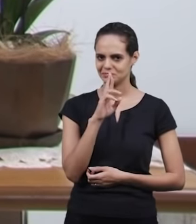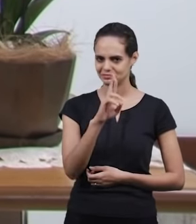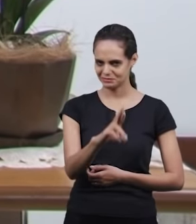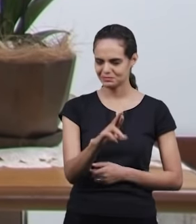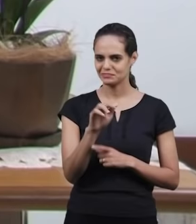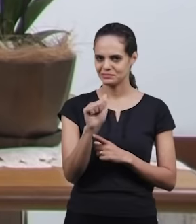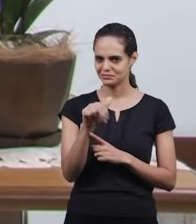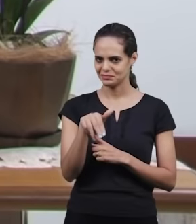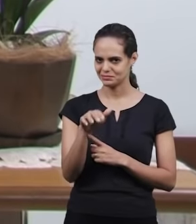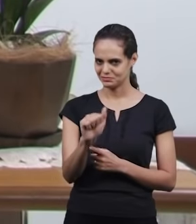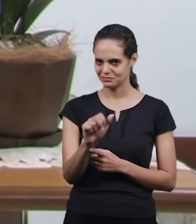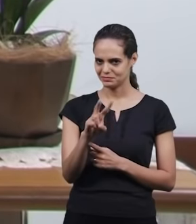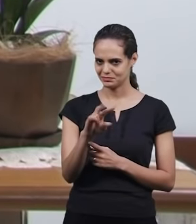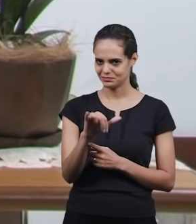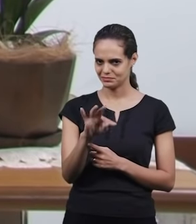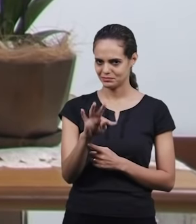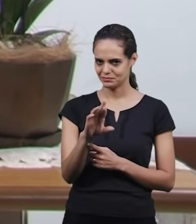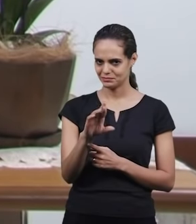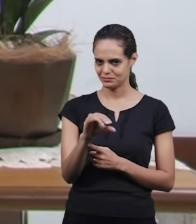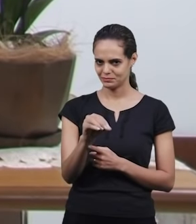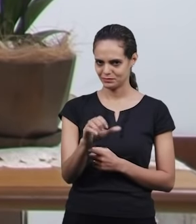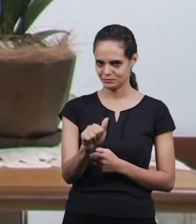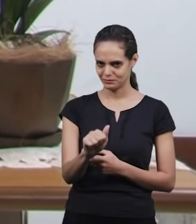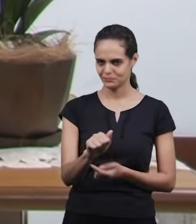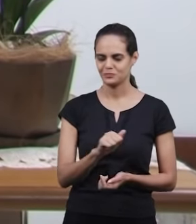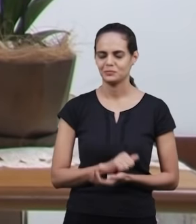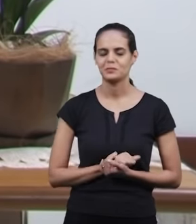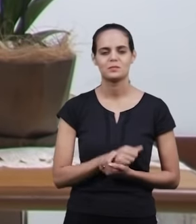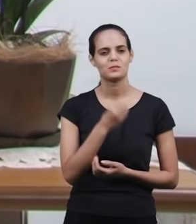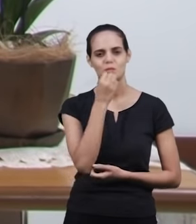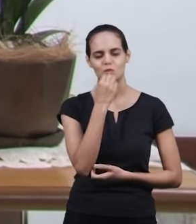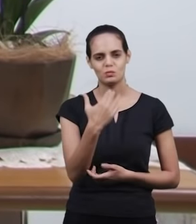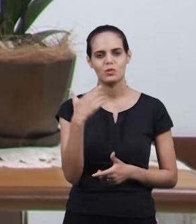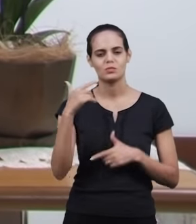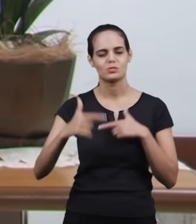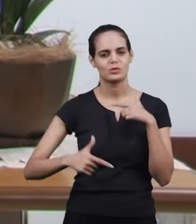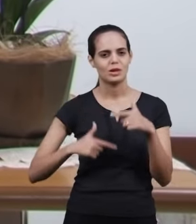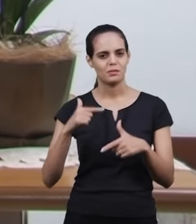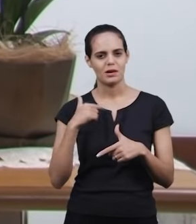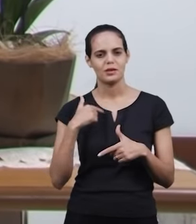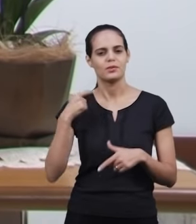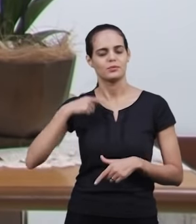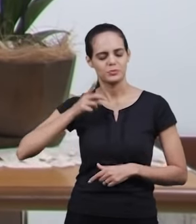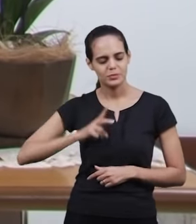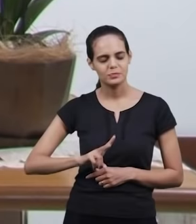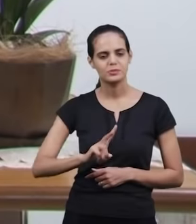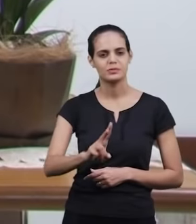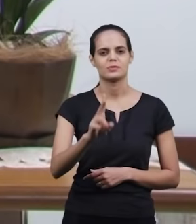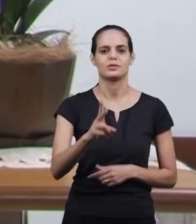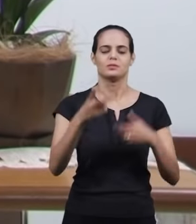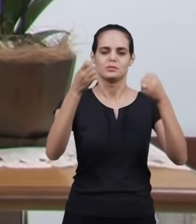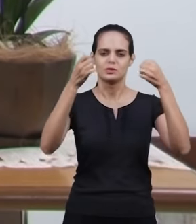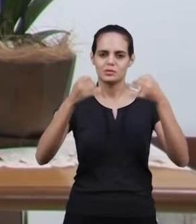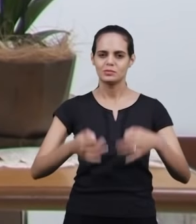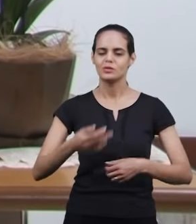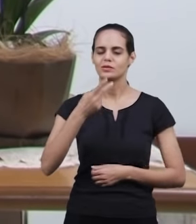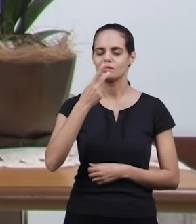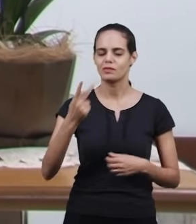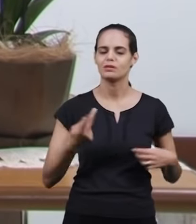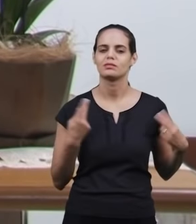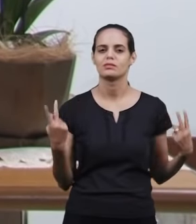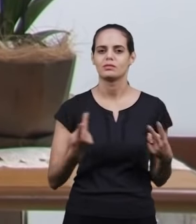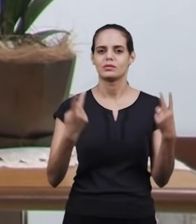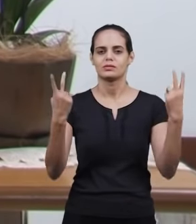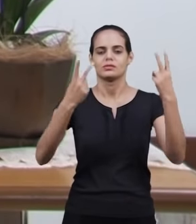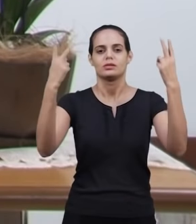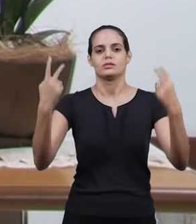Ana Vitória, né? Muito importante este trabalho, como tenho repetido. Não me canso de repetir, porque realmente é